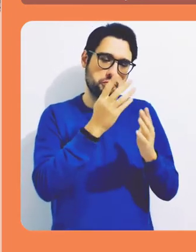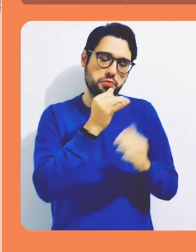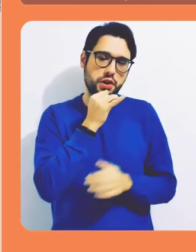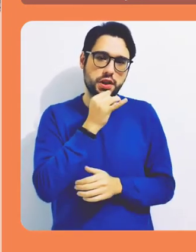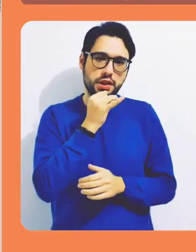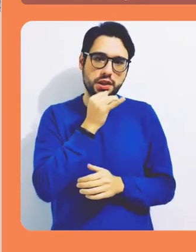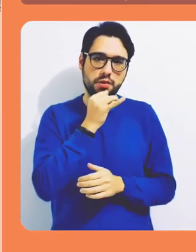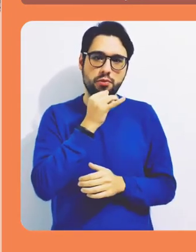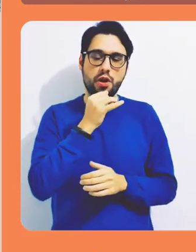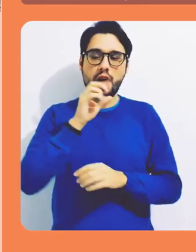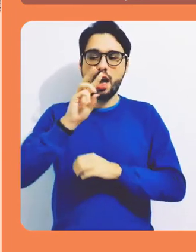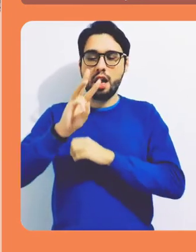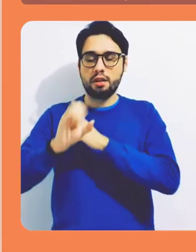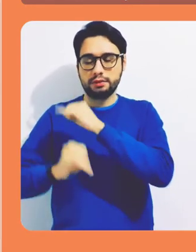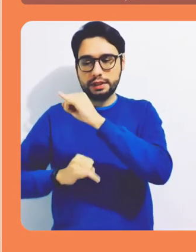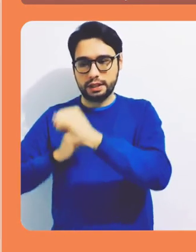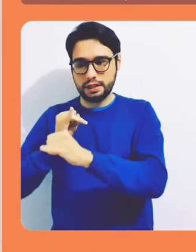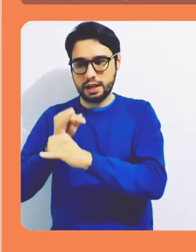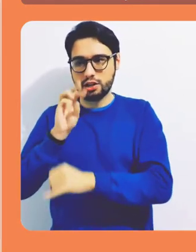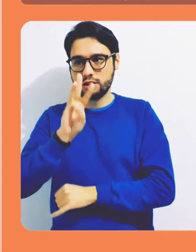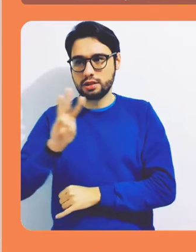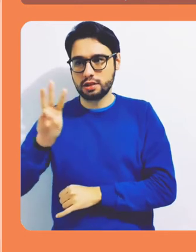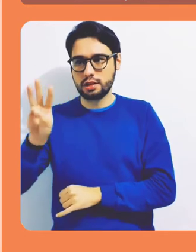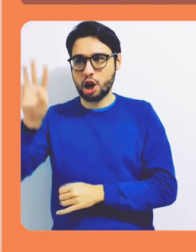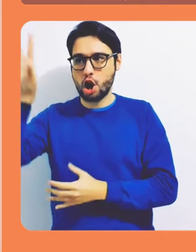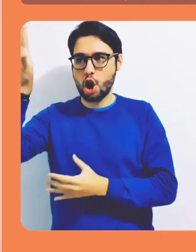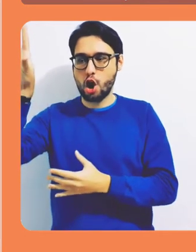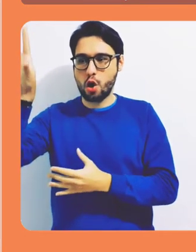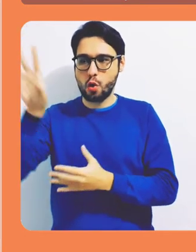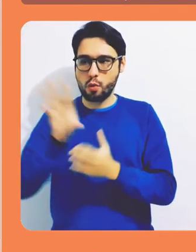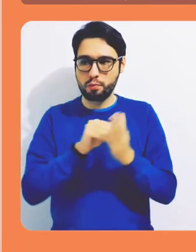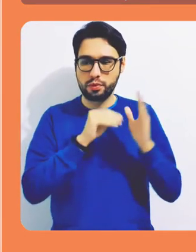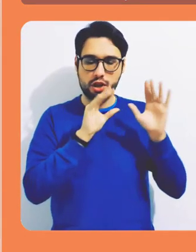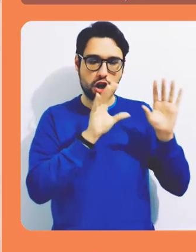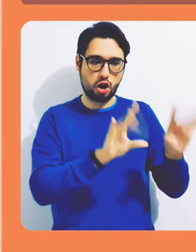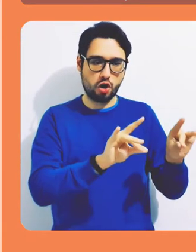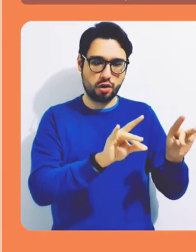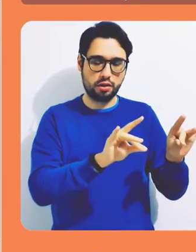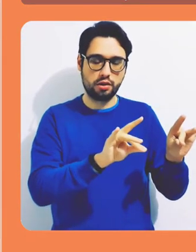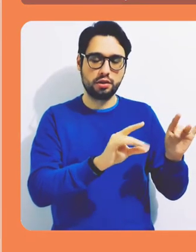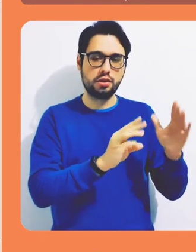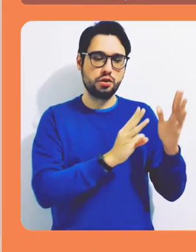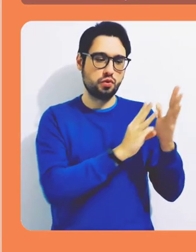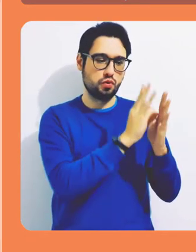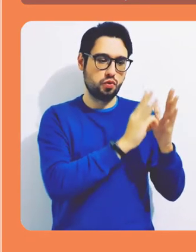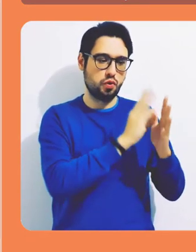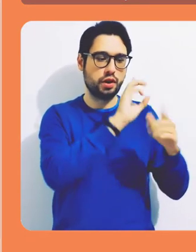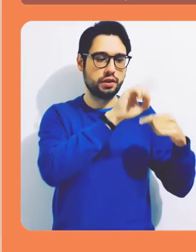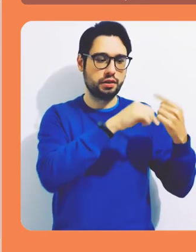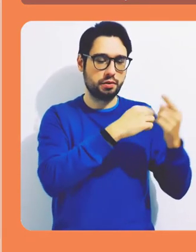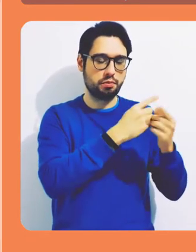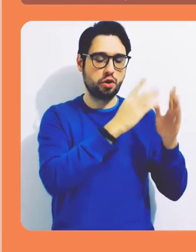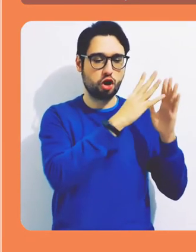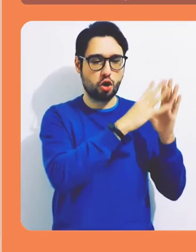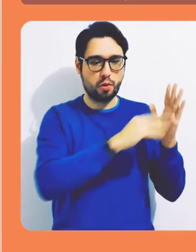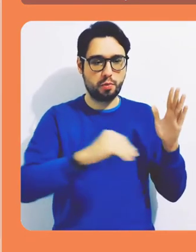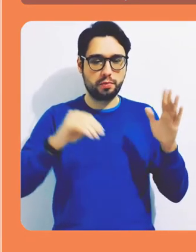esse texto para esse editor e depois colar ele, que ele vem sem